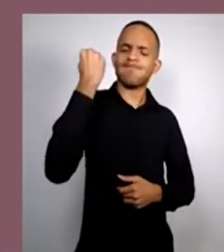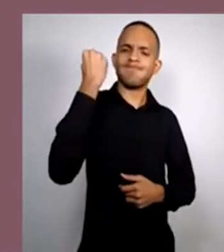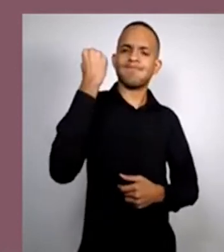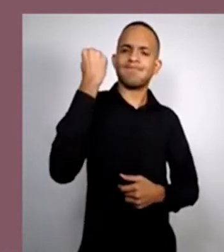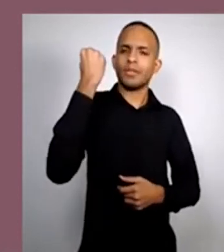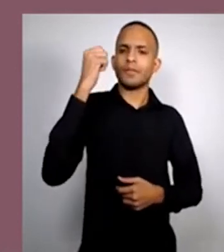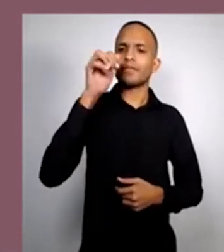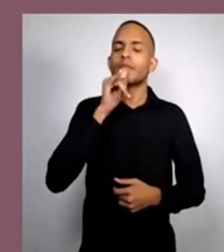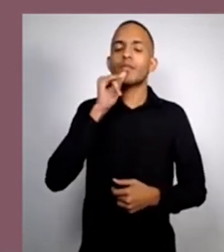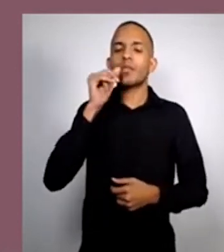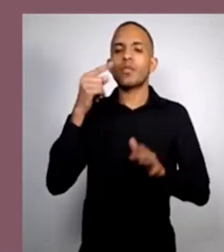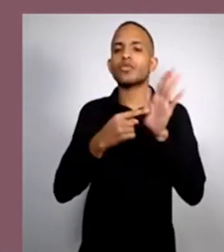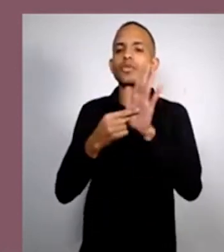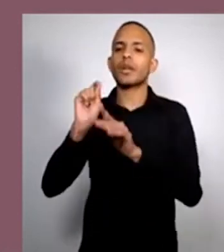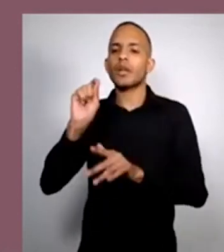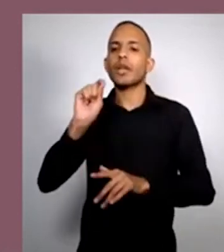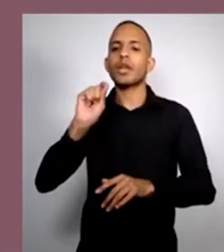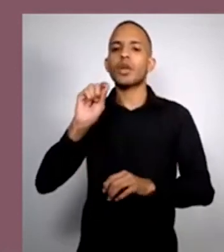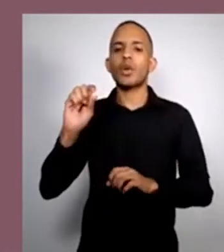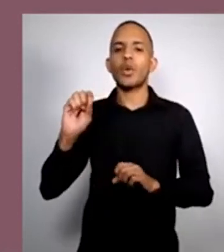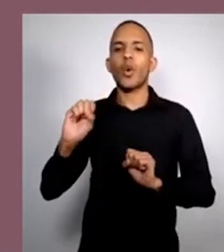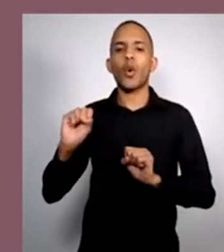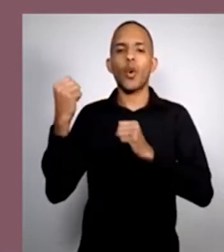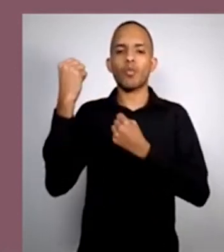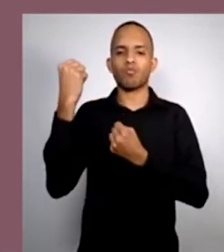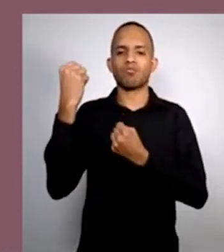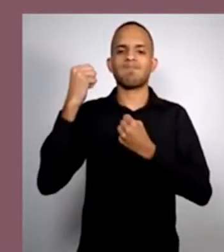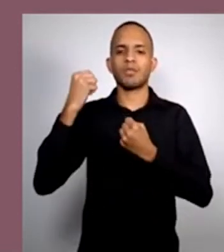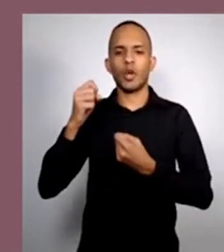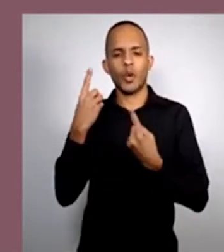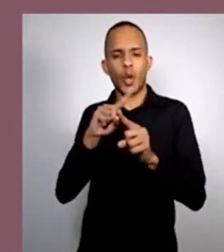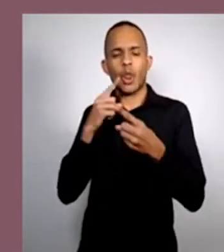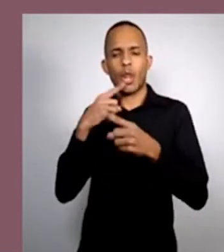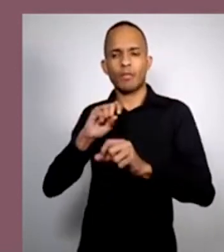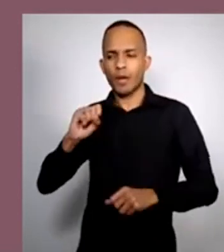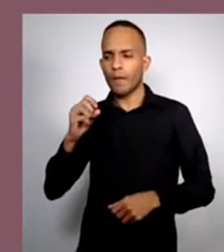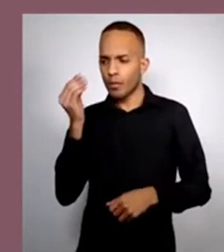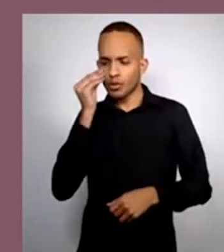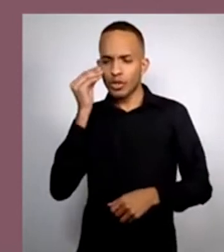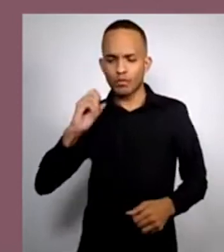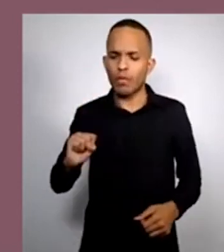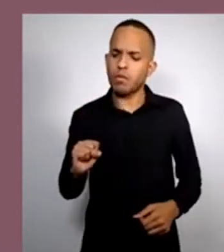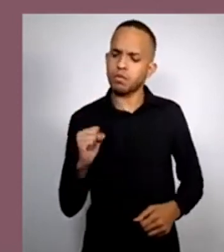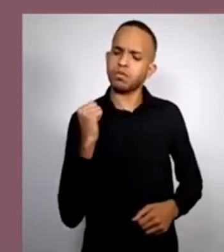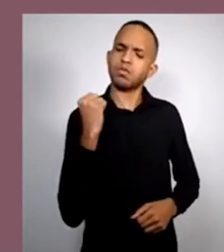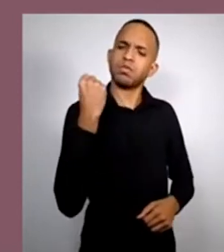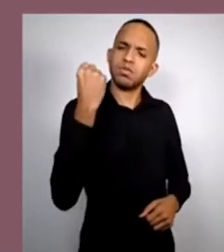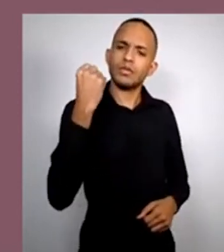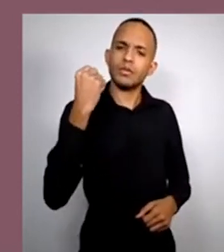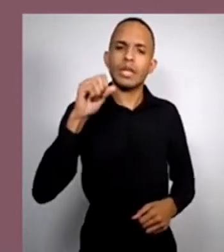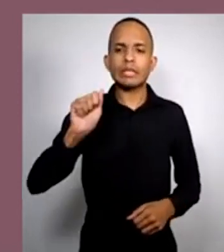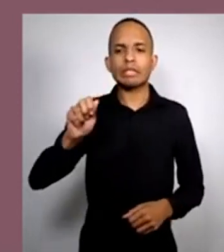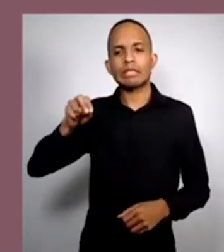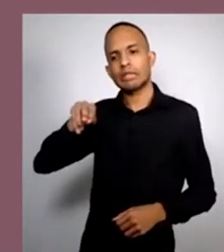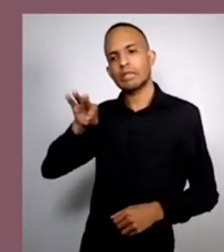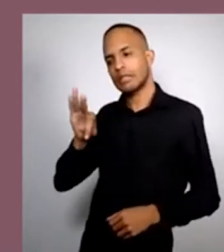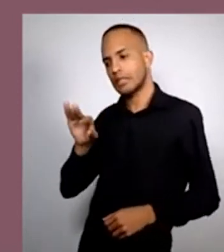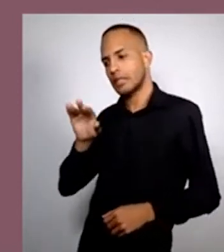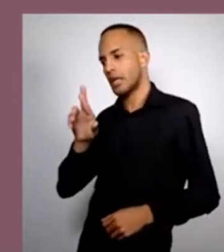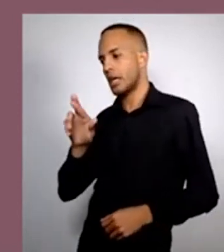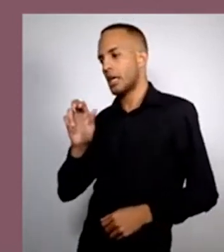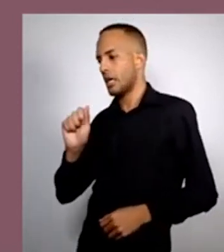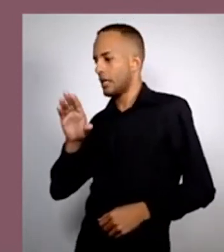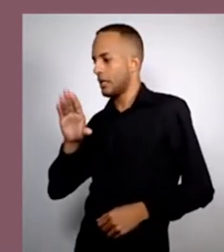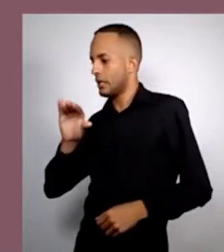contra. E quem é contra vai ser, neste momento, não está muito fácil ser contra isso, né? A pessoa vai ter que ser anunciada como